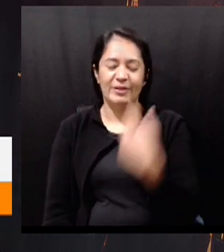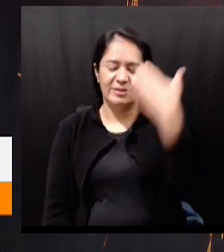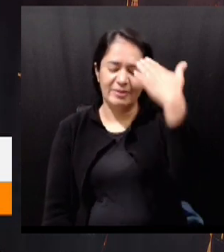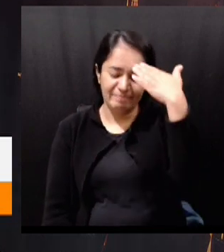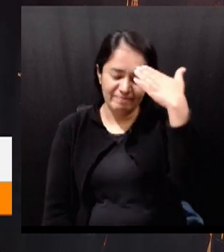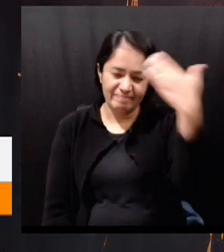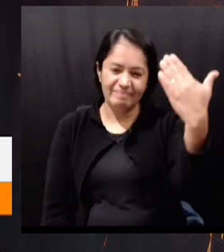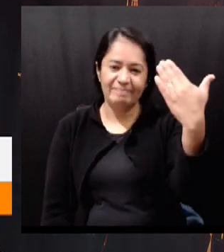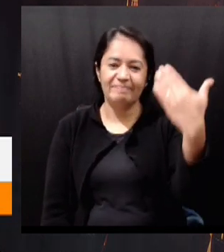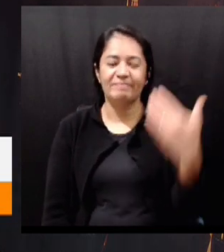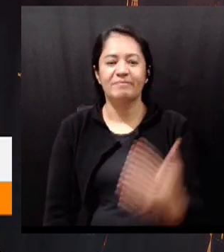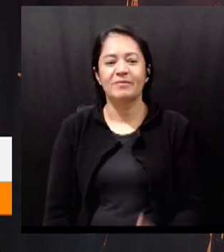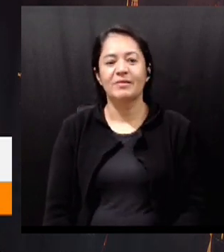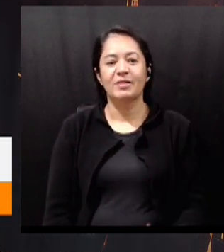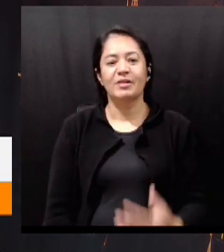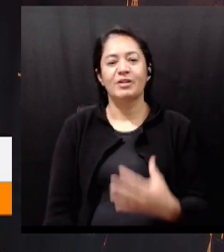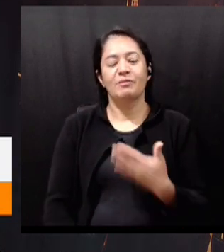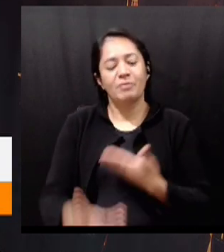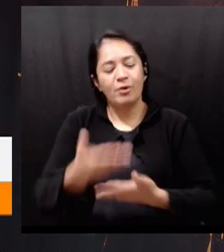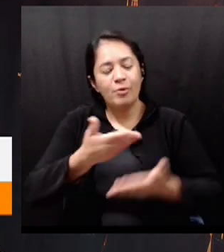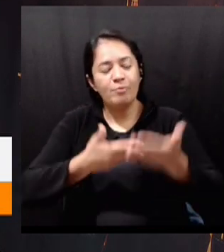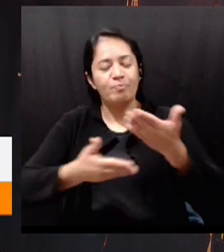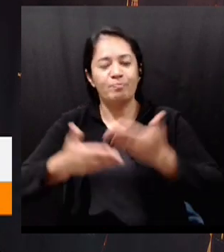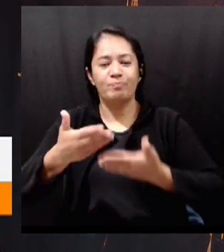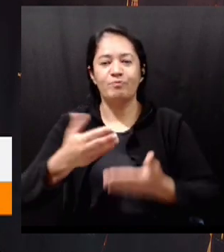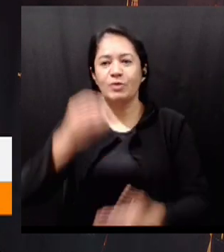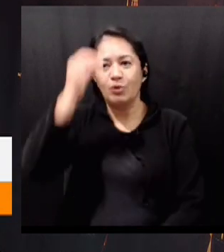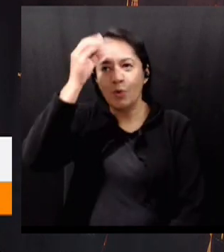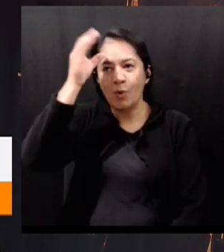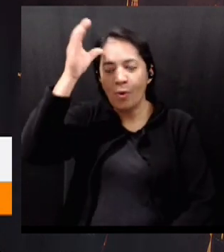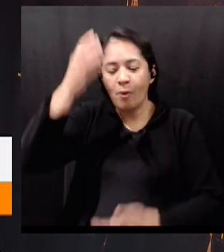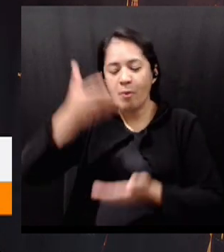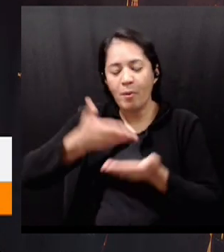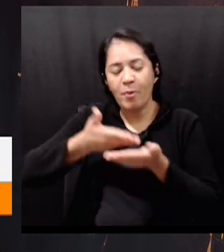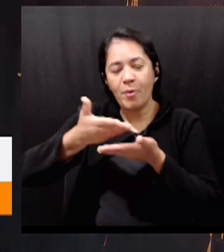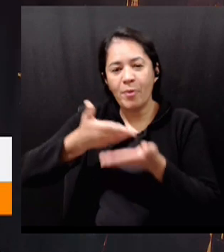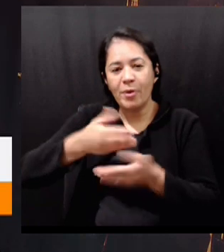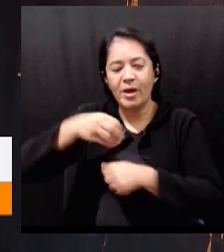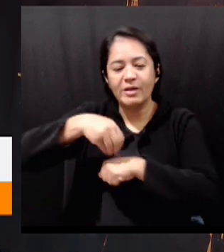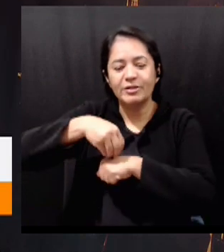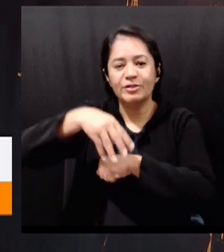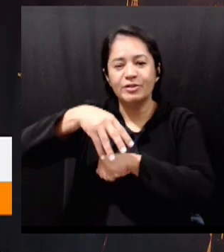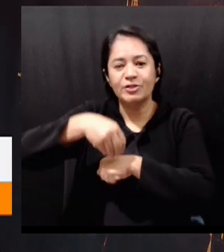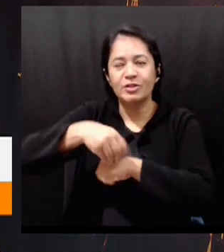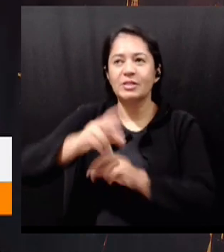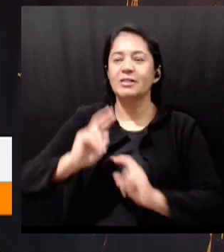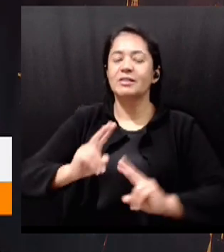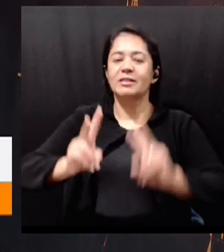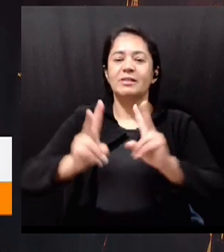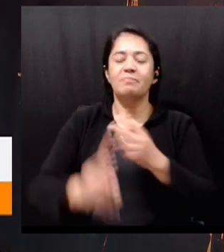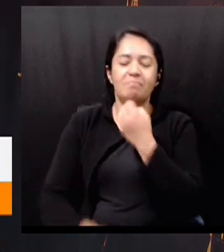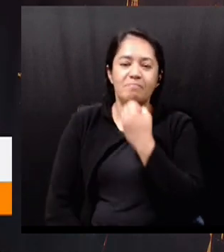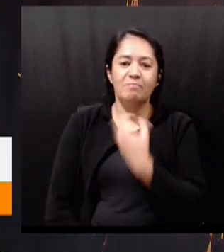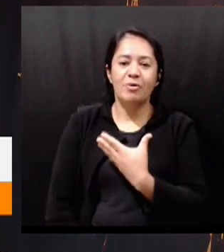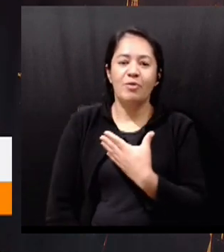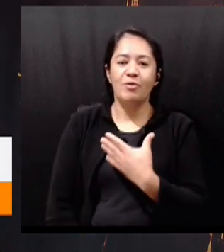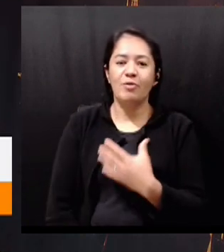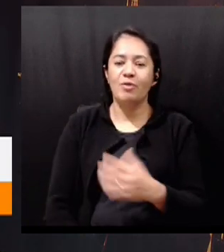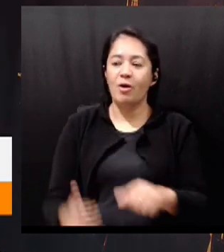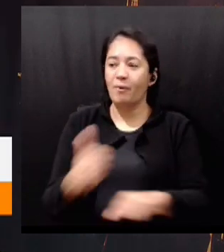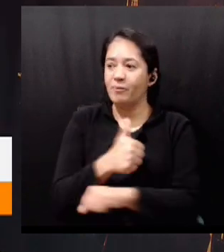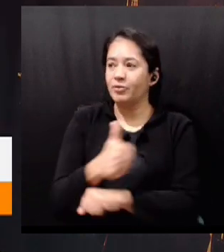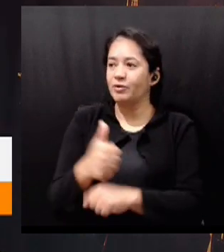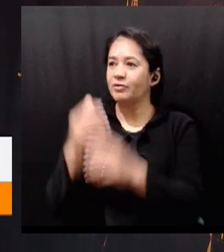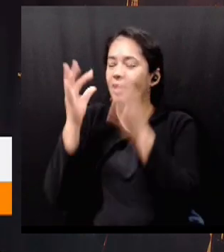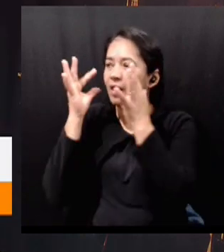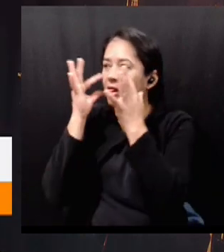pelo compartilhamento, né, de conhecimentos, as dicas. É sempre muito bom ouvir profissionais que nos